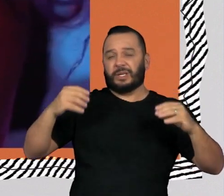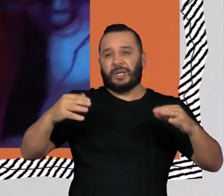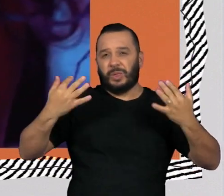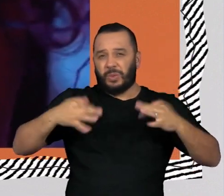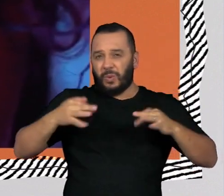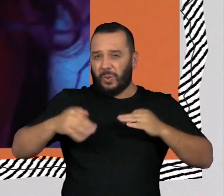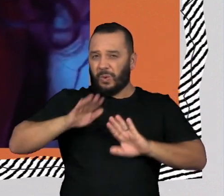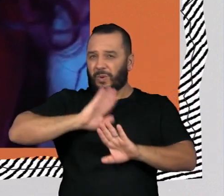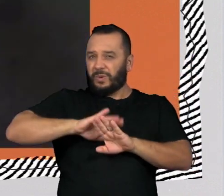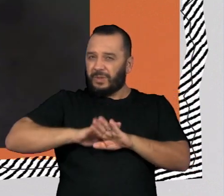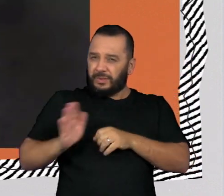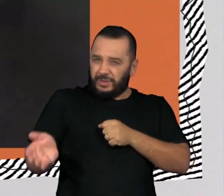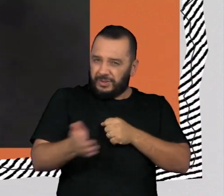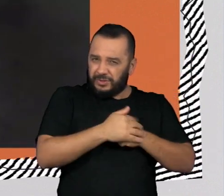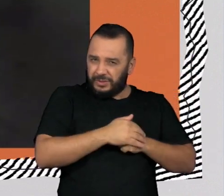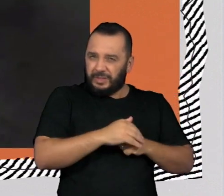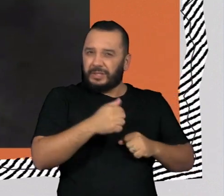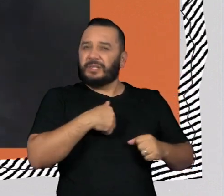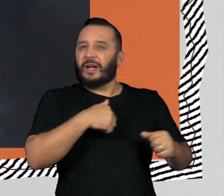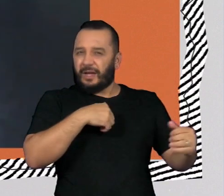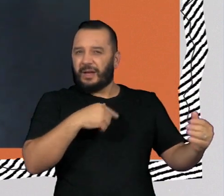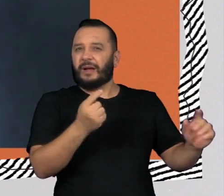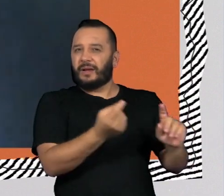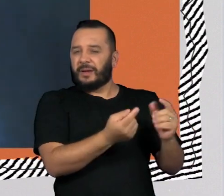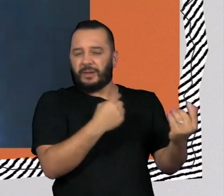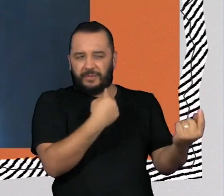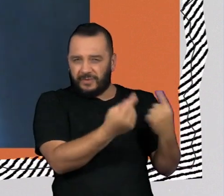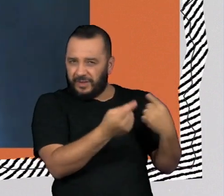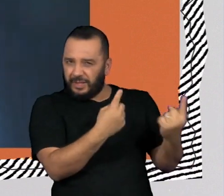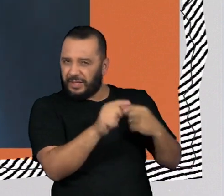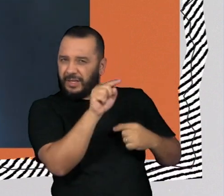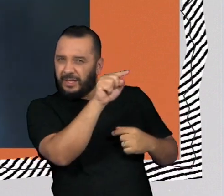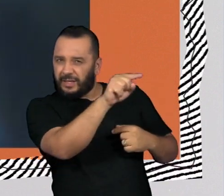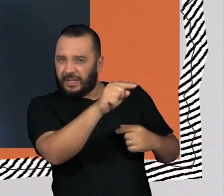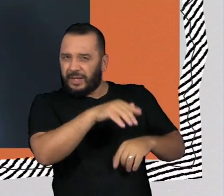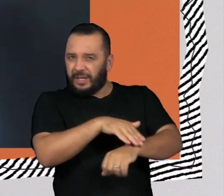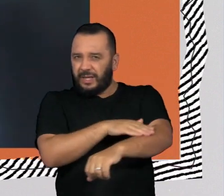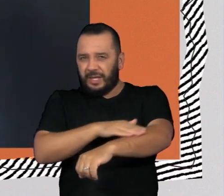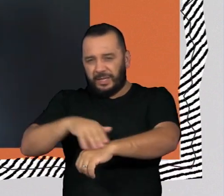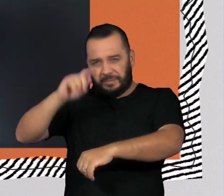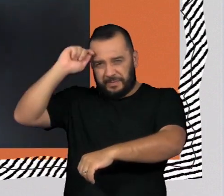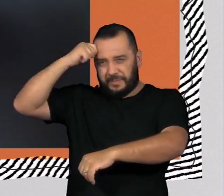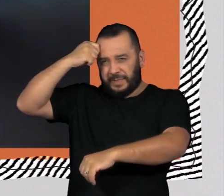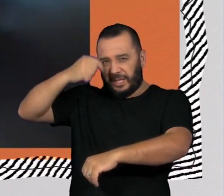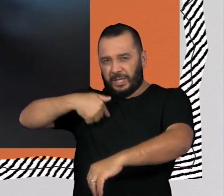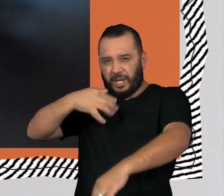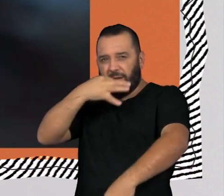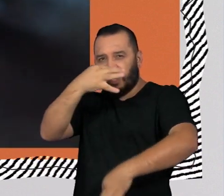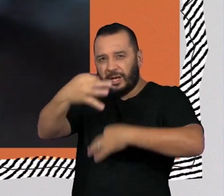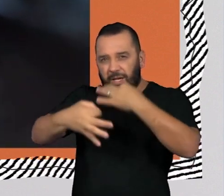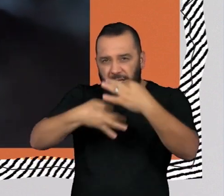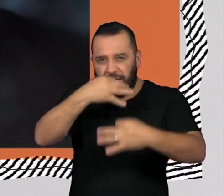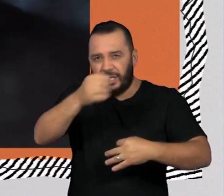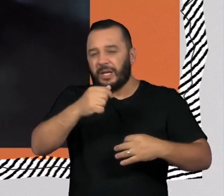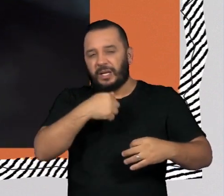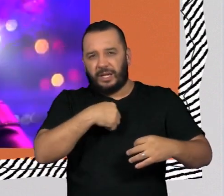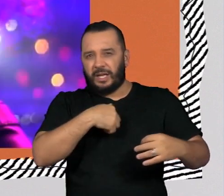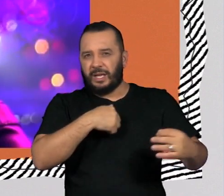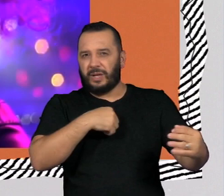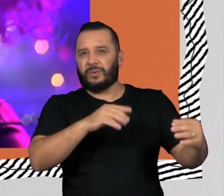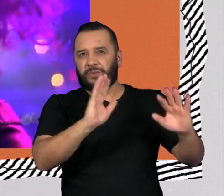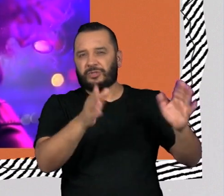avenida deixei lá a pele preta e a minha voz, na avenida deixei